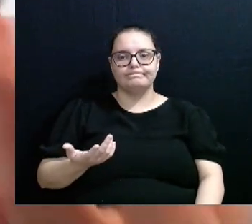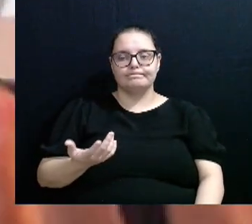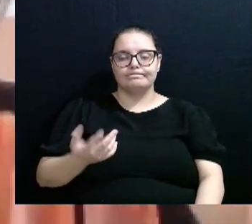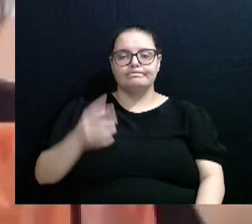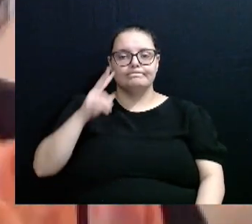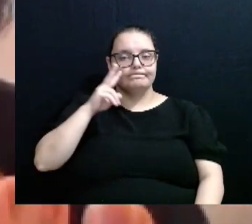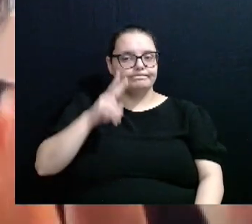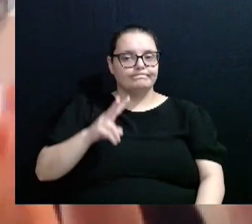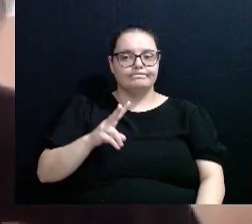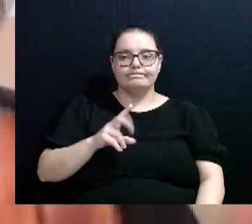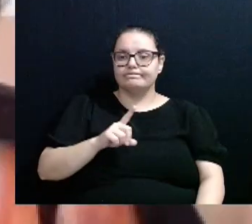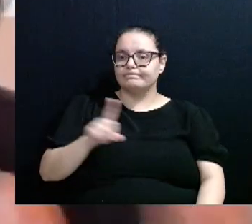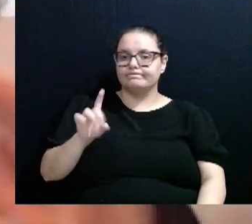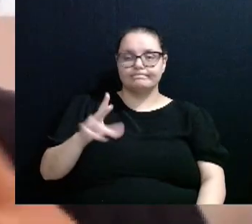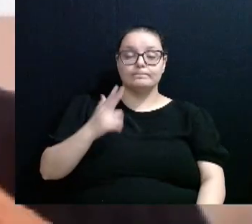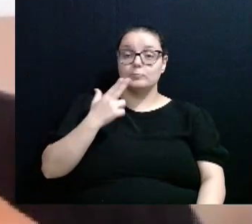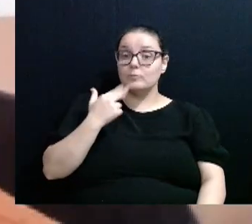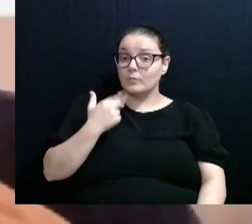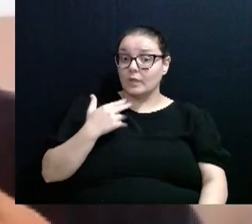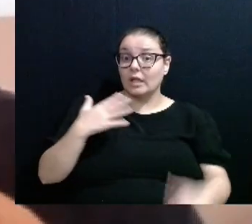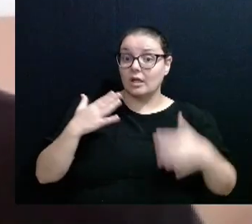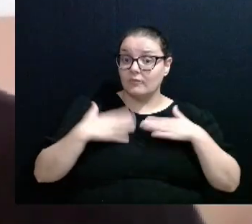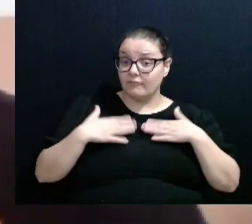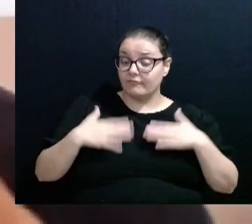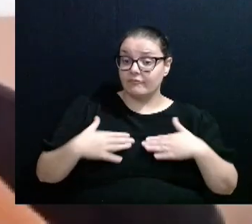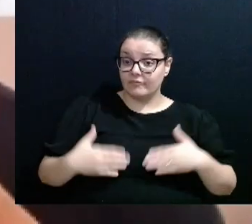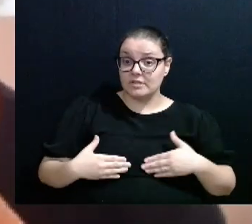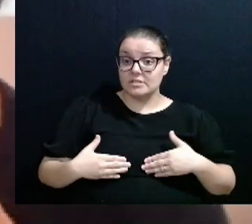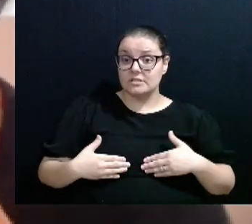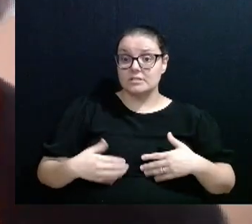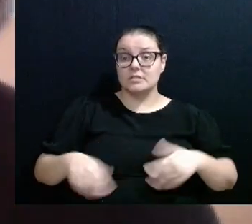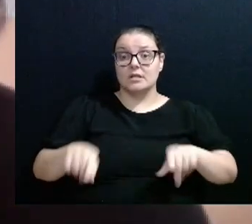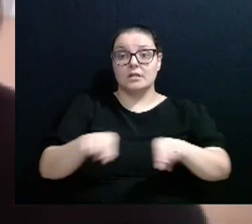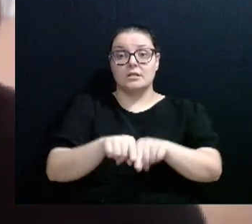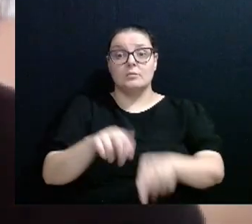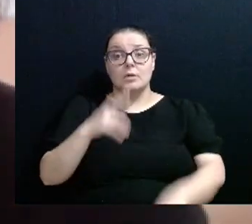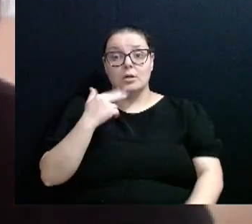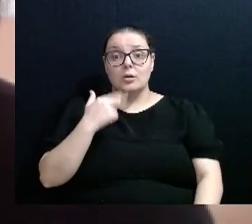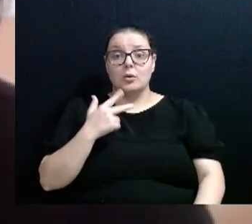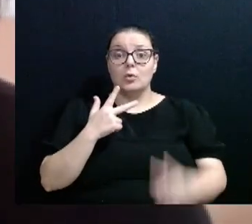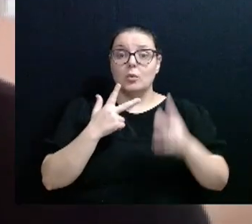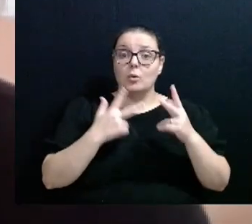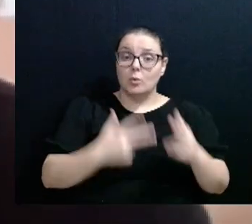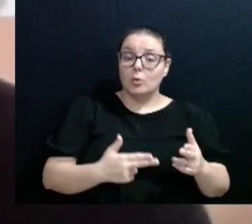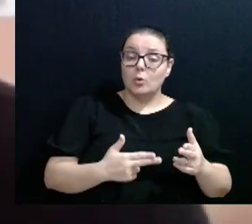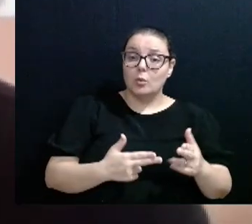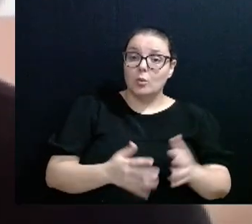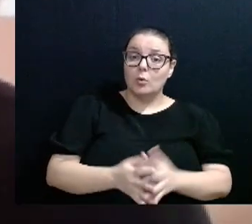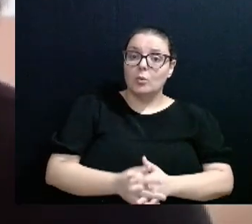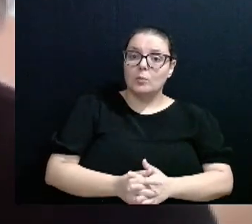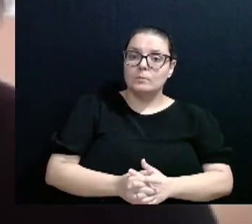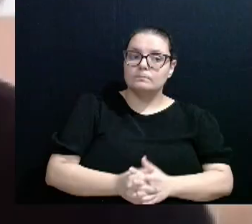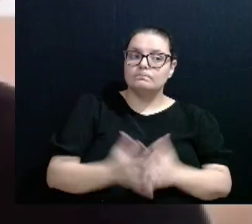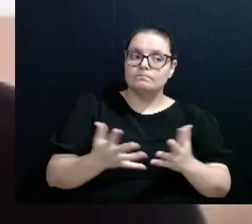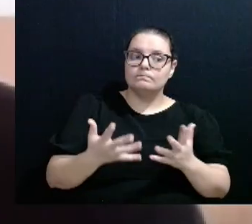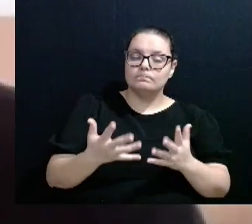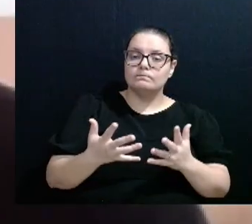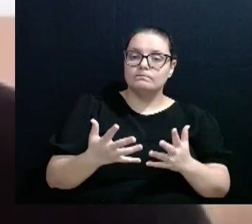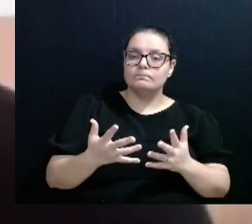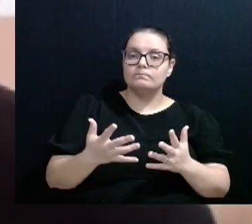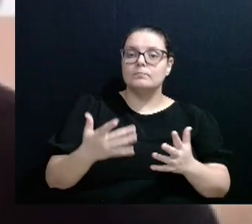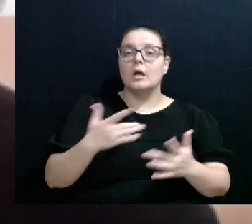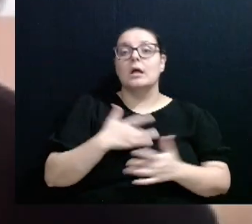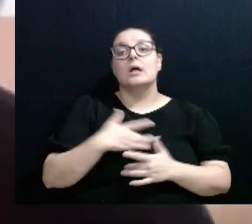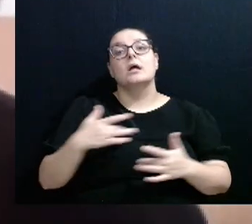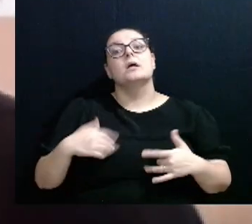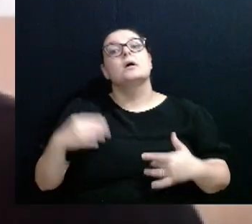da nutrição física, e também a nutrição como a parte de saúde mental. A